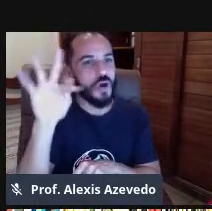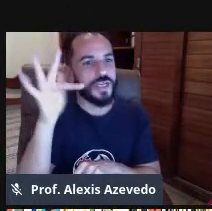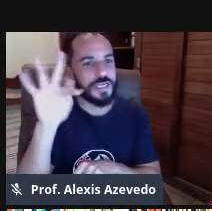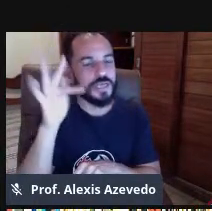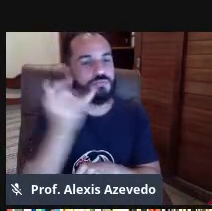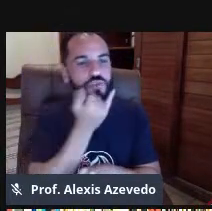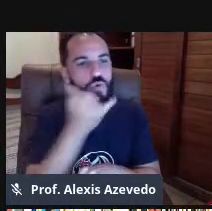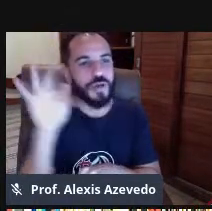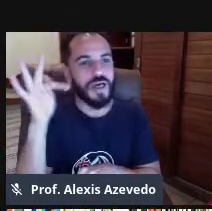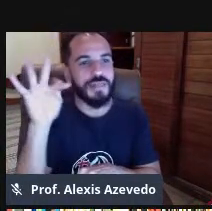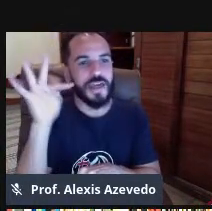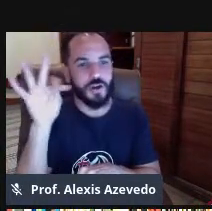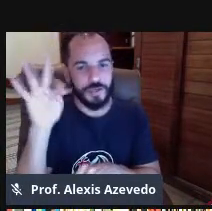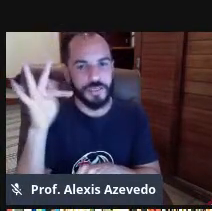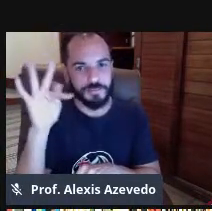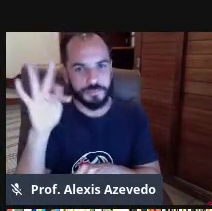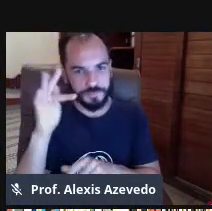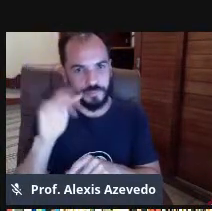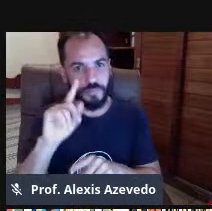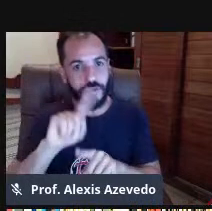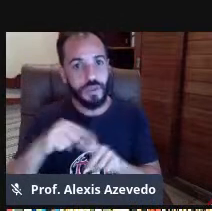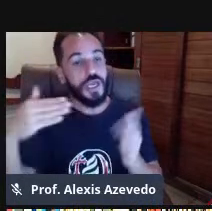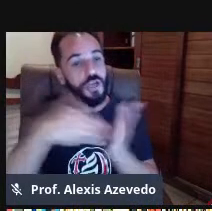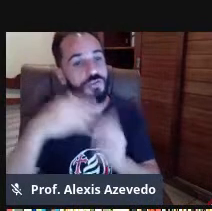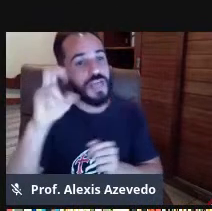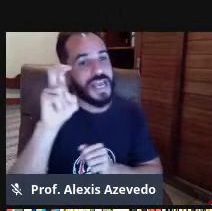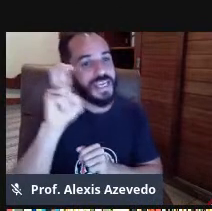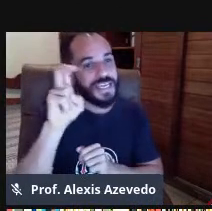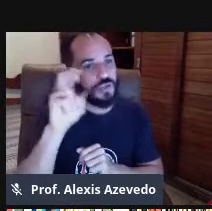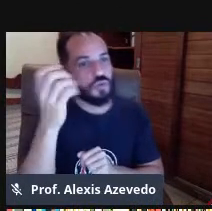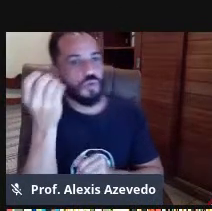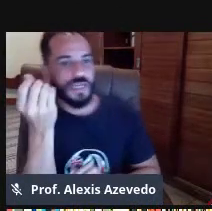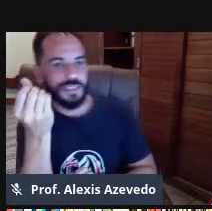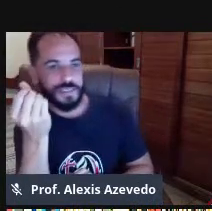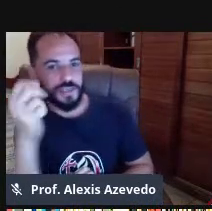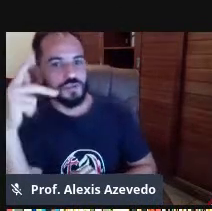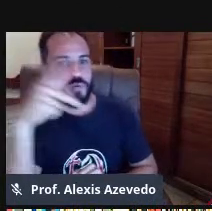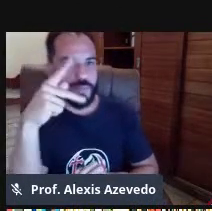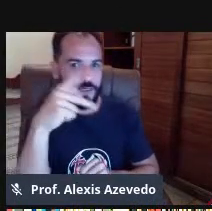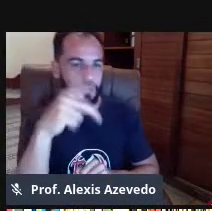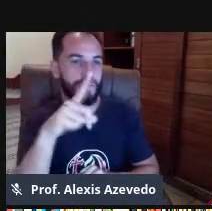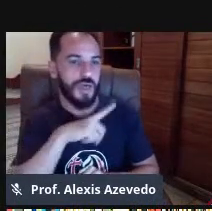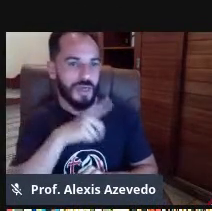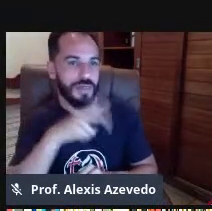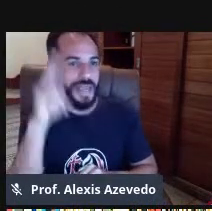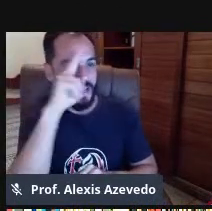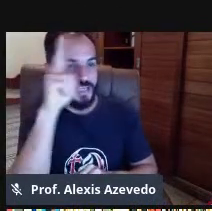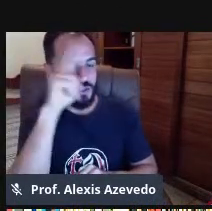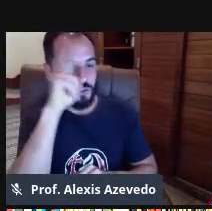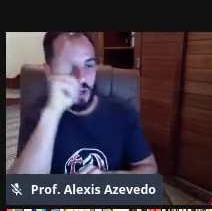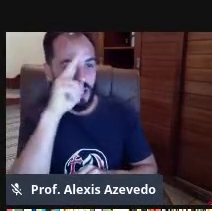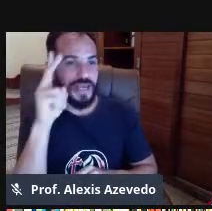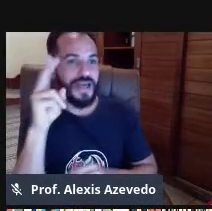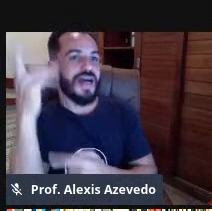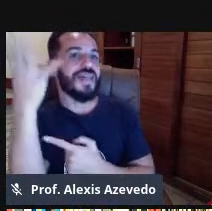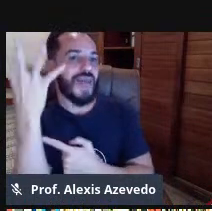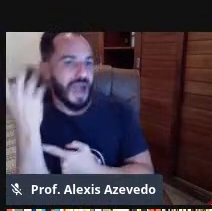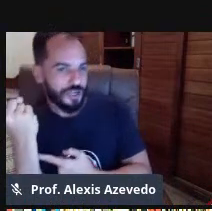são oferecidas. E no quinto período e sexto período, além da história da arte, das optativas teorias que são